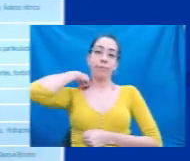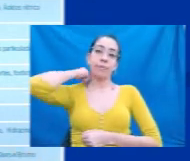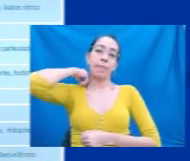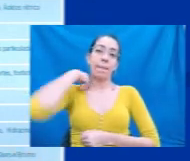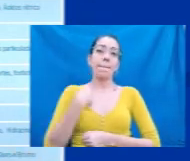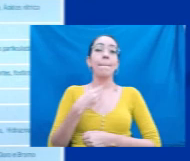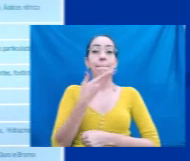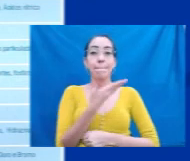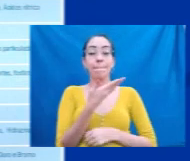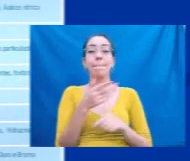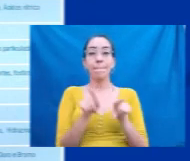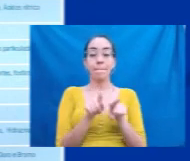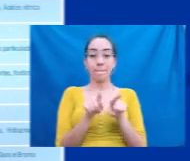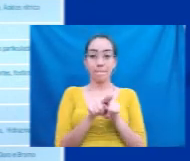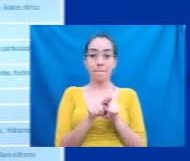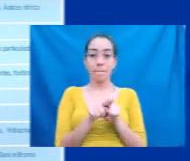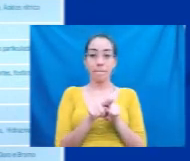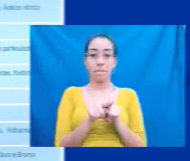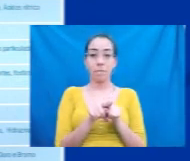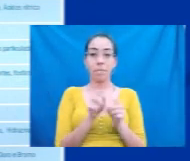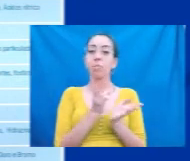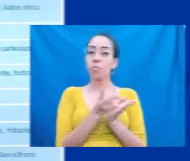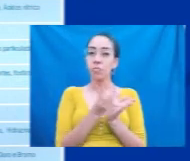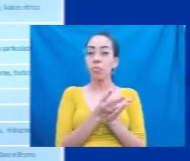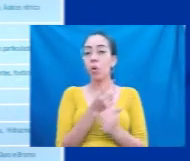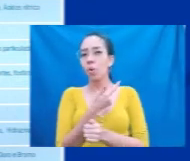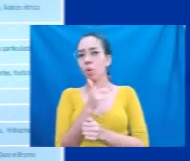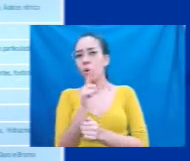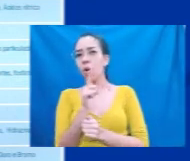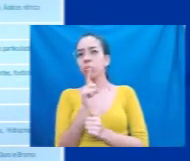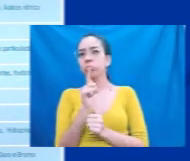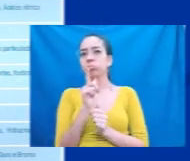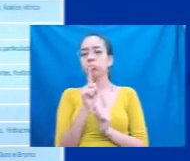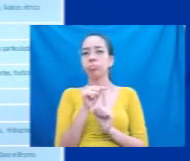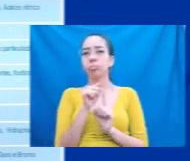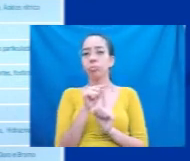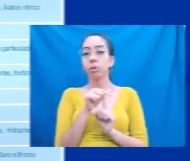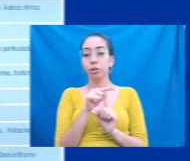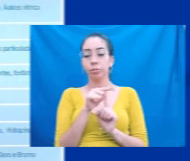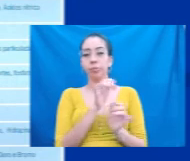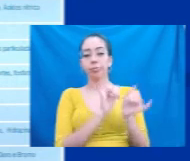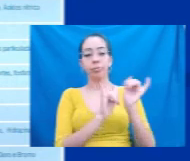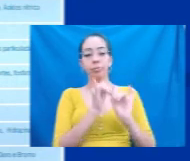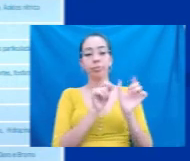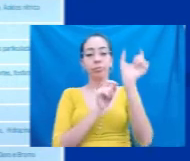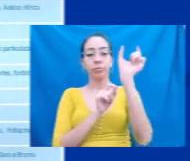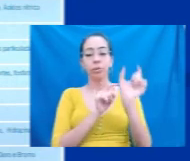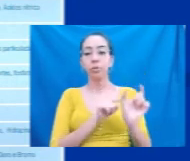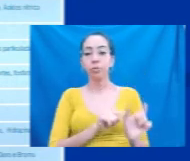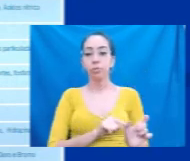né, outros aqui, tá? Como hidróxido de amônio, né, incompatível aqui com ácidos, com oxidantes